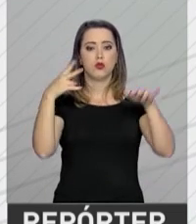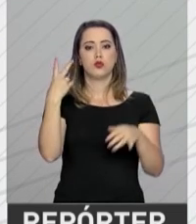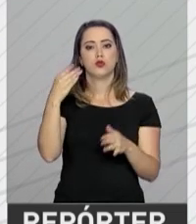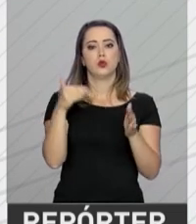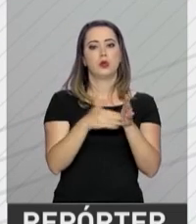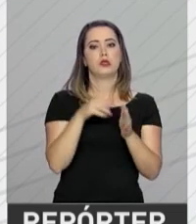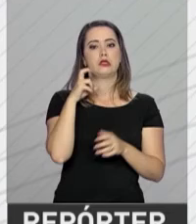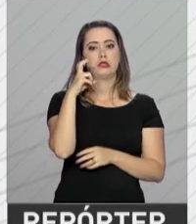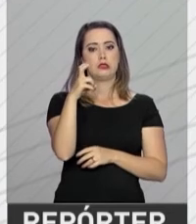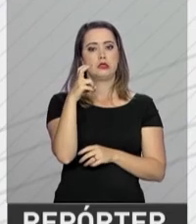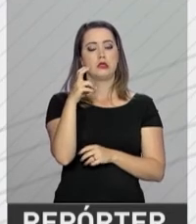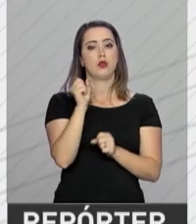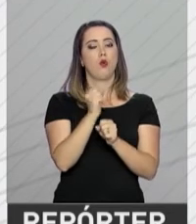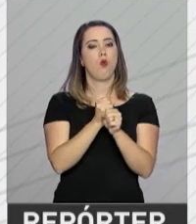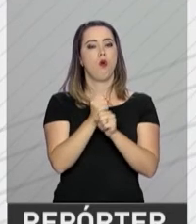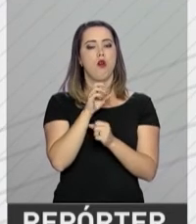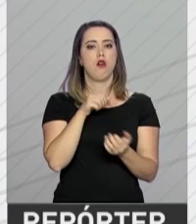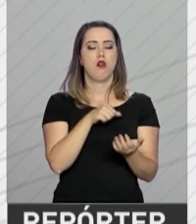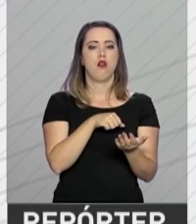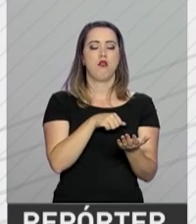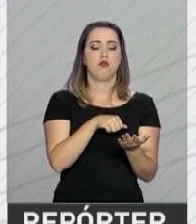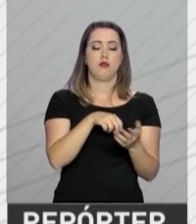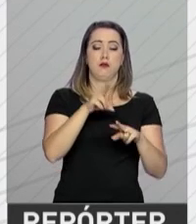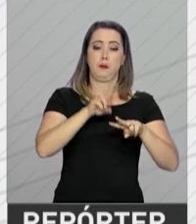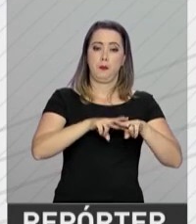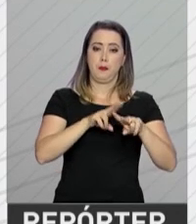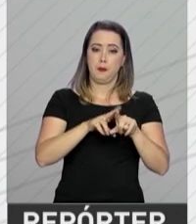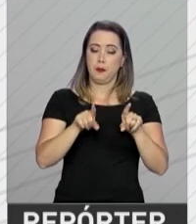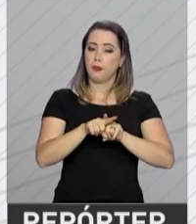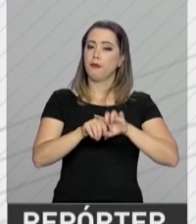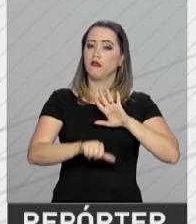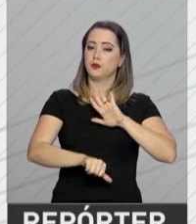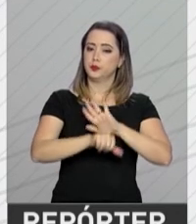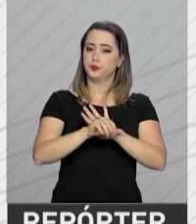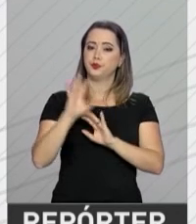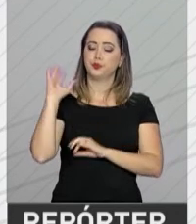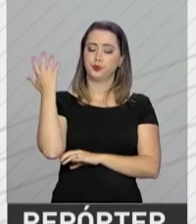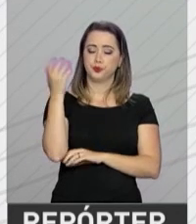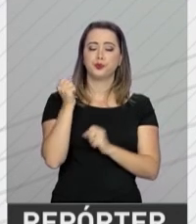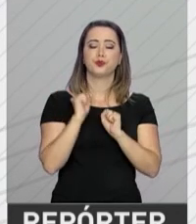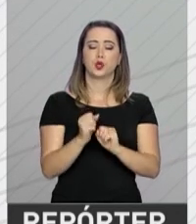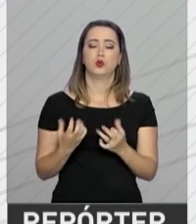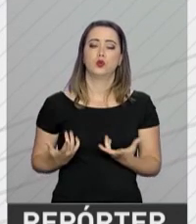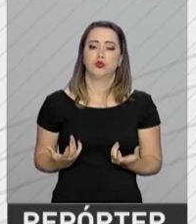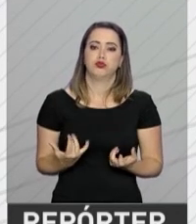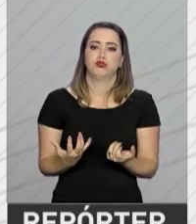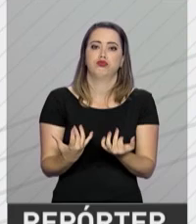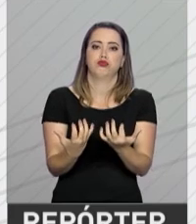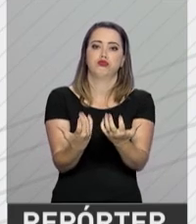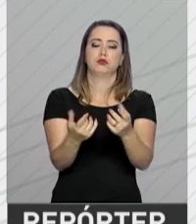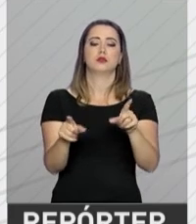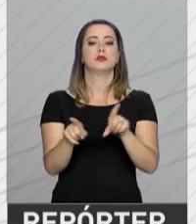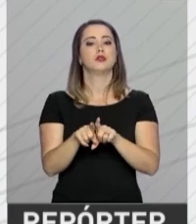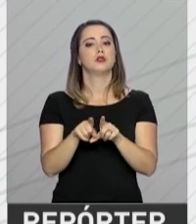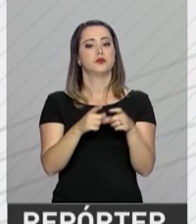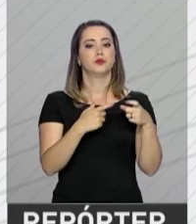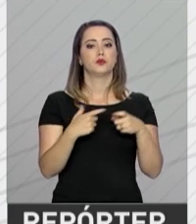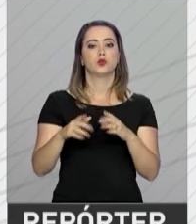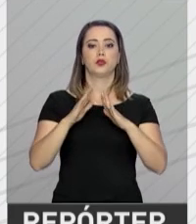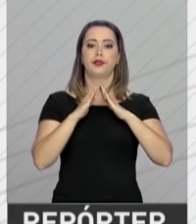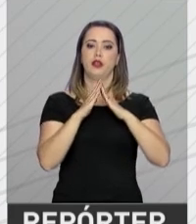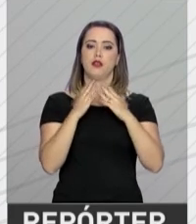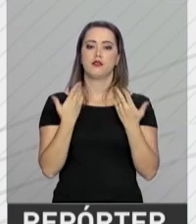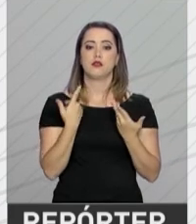anos de reclusão a prática também é considerada crime ambiental já que pode provocar incêndios nas florestas e nas áreas